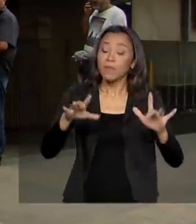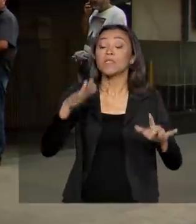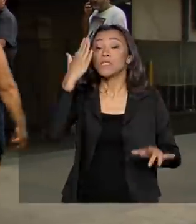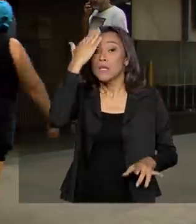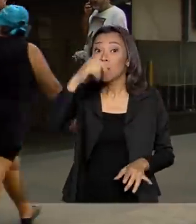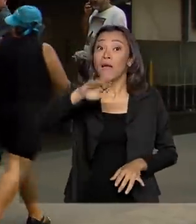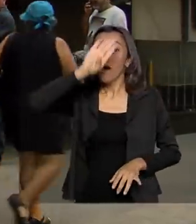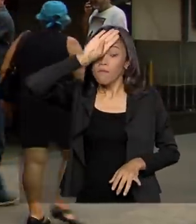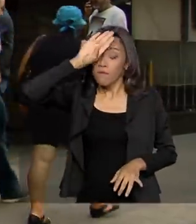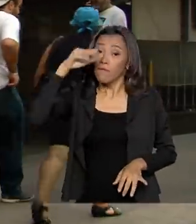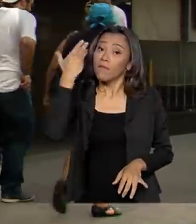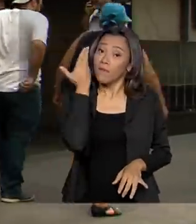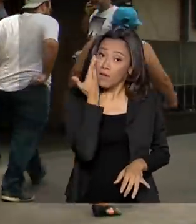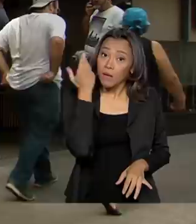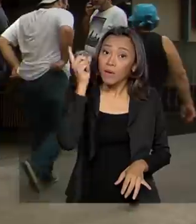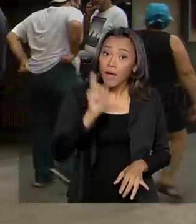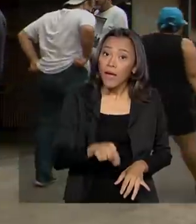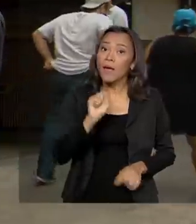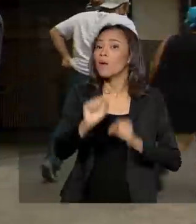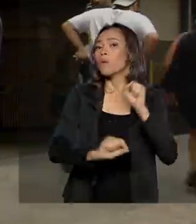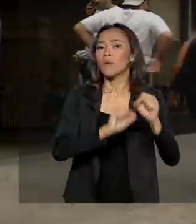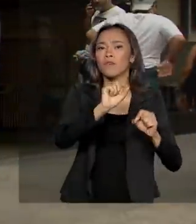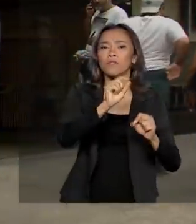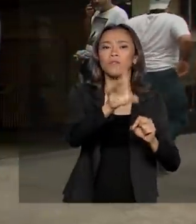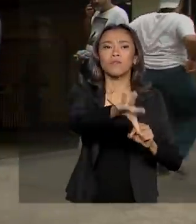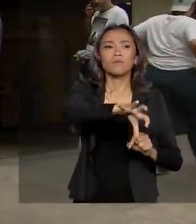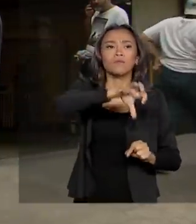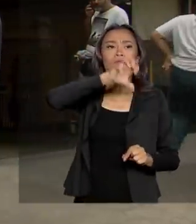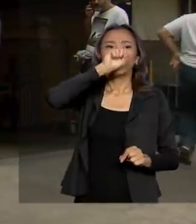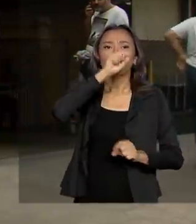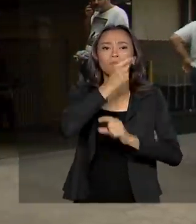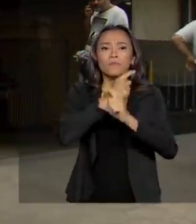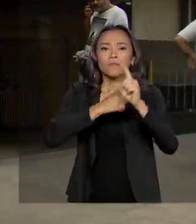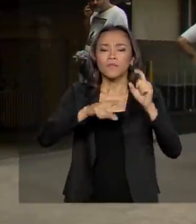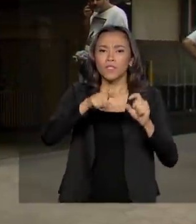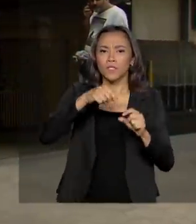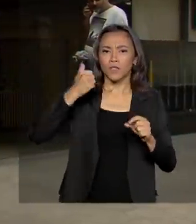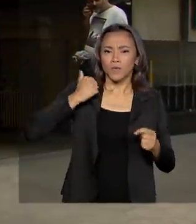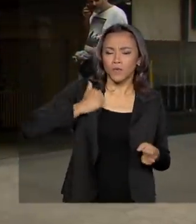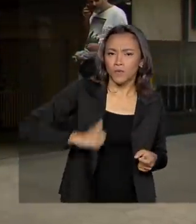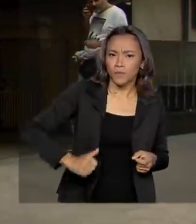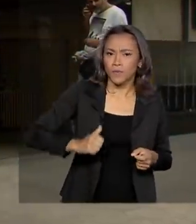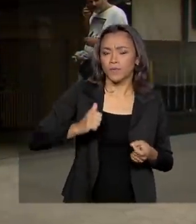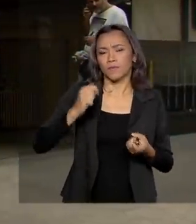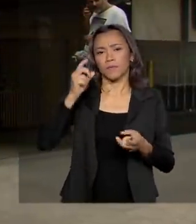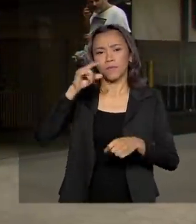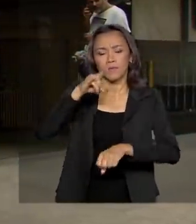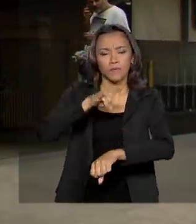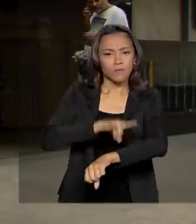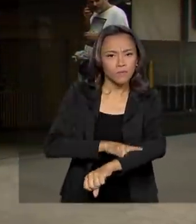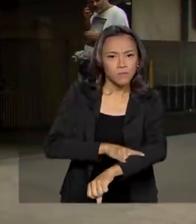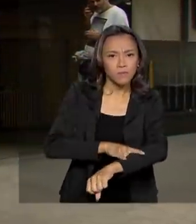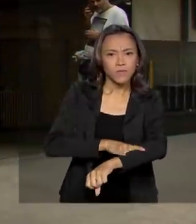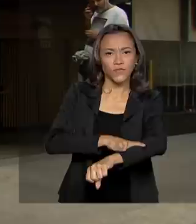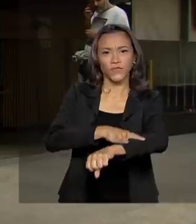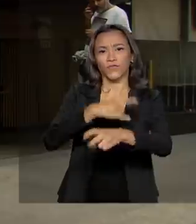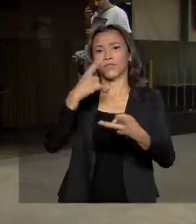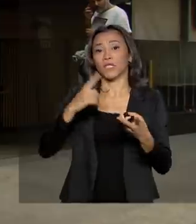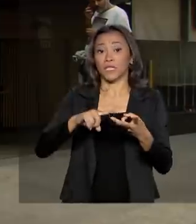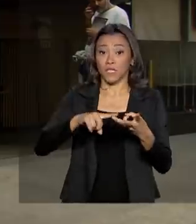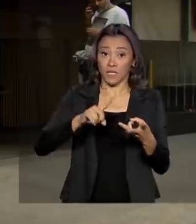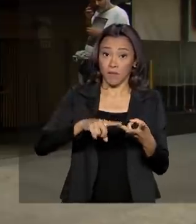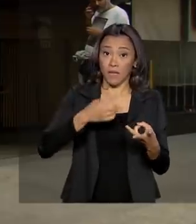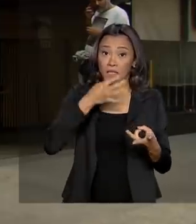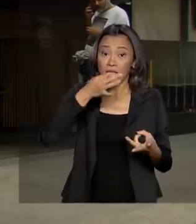é contraída por meio da inalação de partículas formadas a partir da urina fezes e saliva de roedores infectados